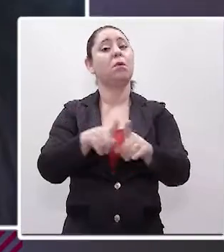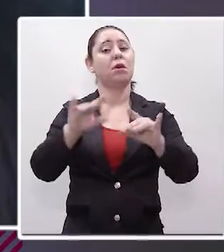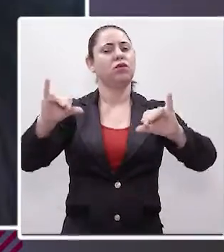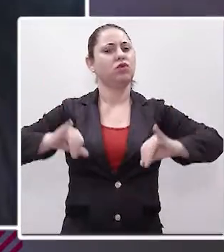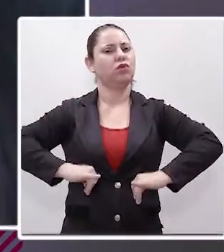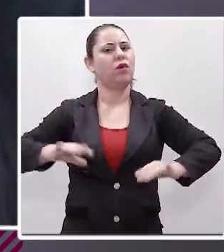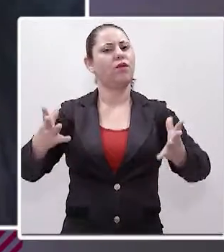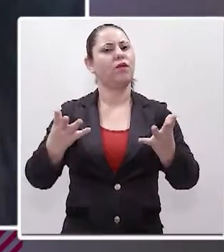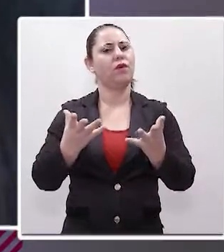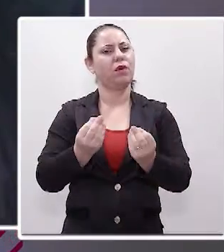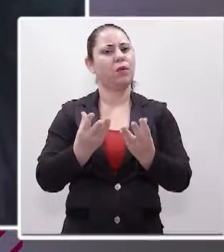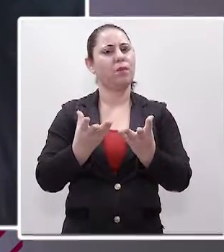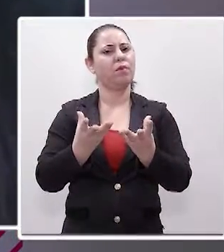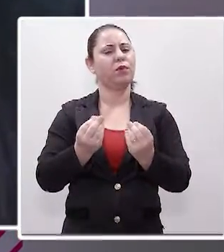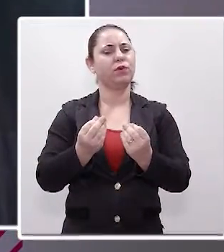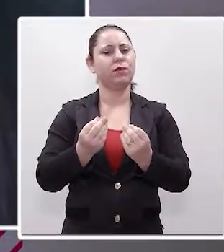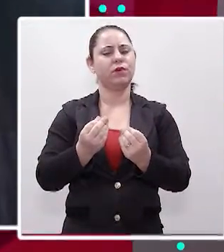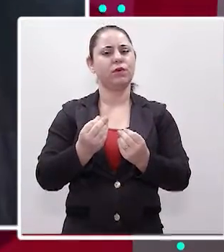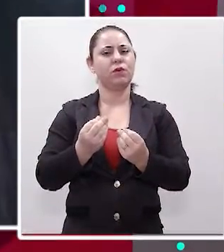também sofreram